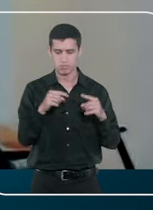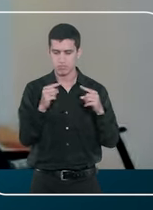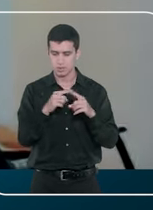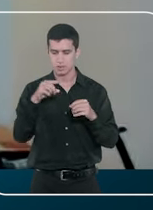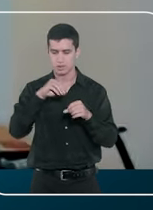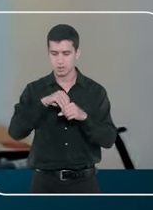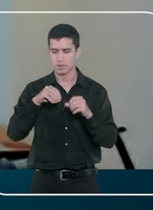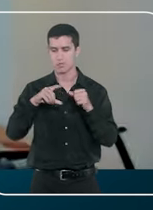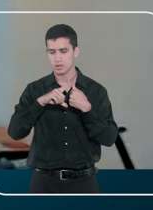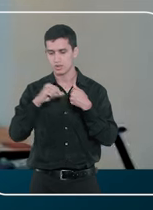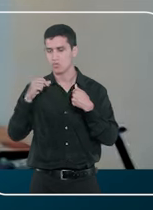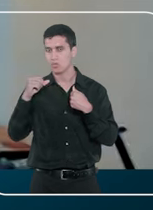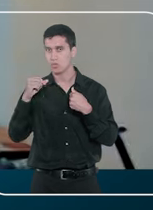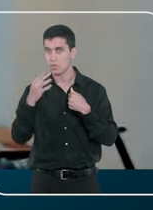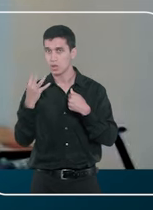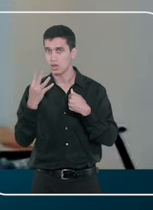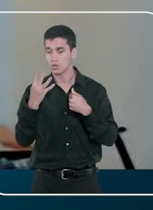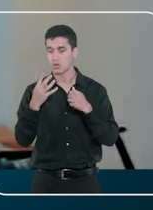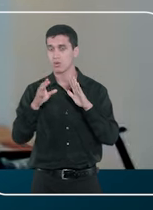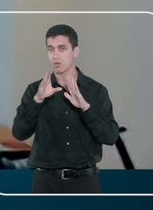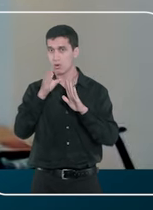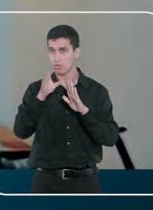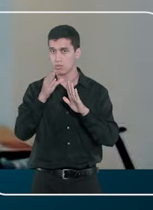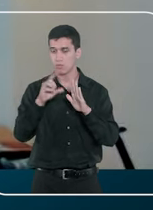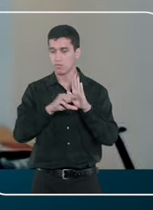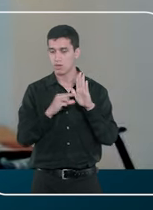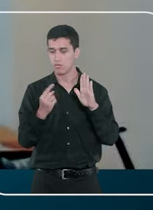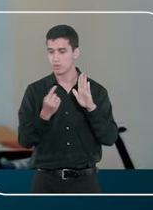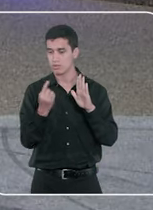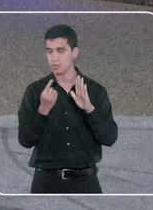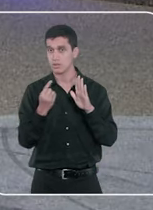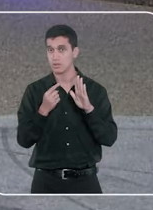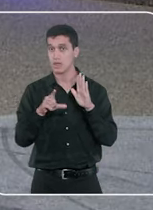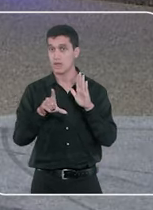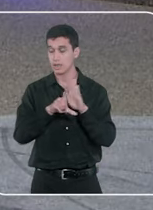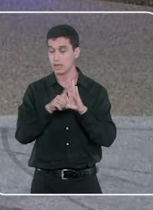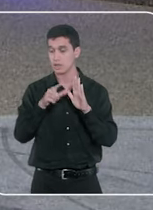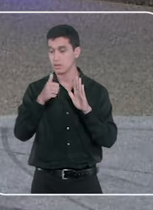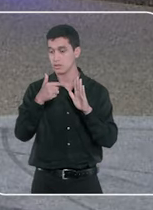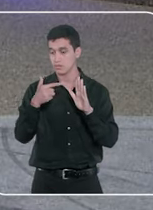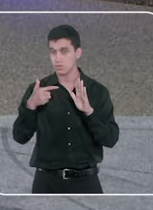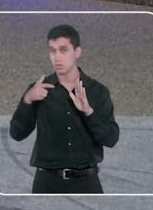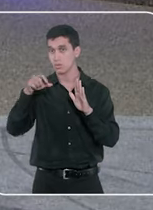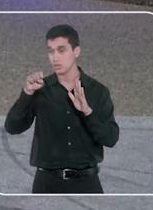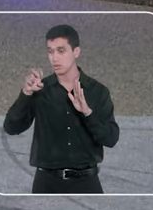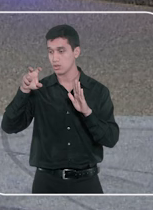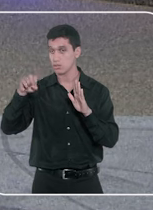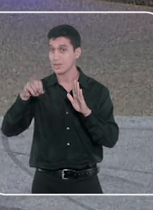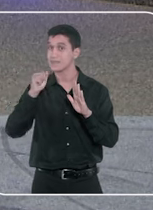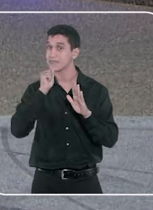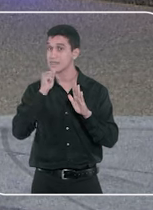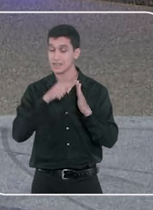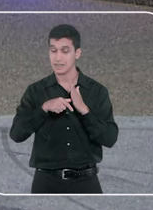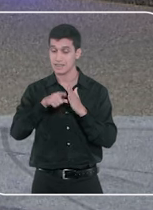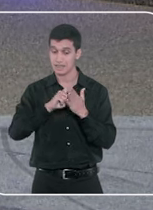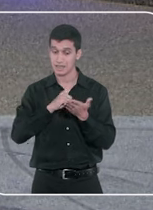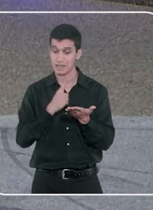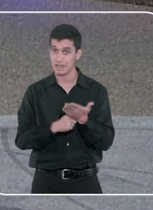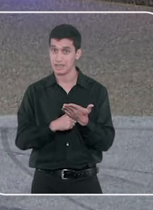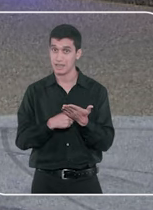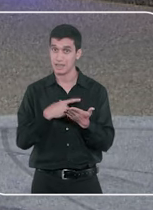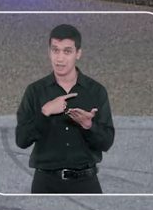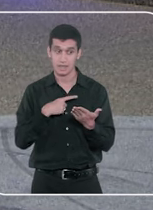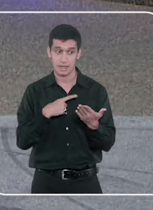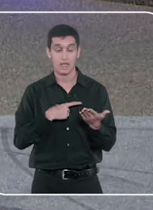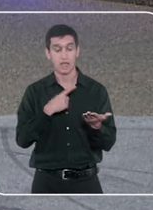4º caput e parágrafo 1º da Lei 12.850, sem que esse acordo seja construído de maneira muito par e